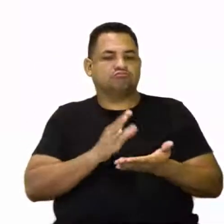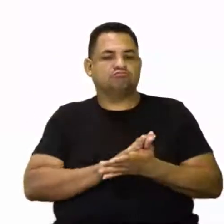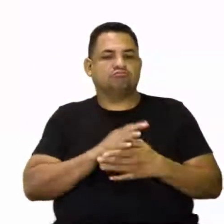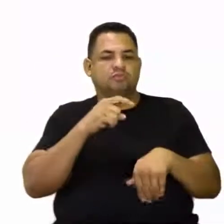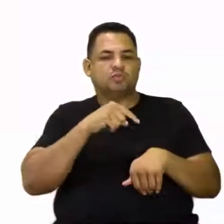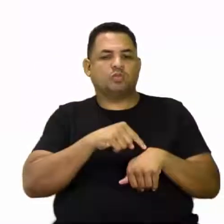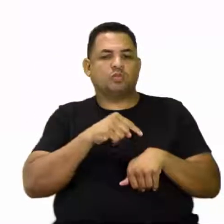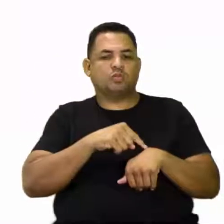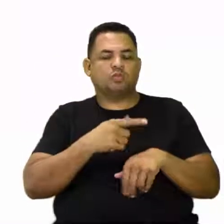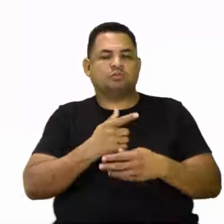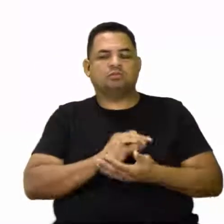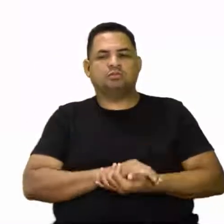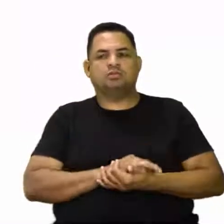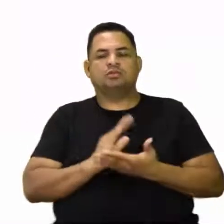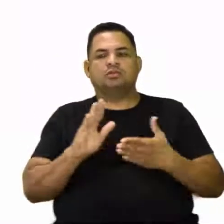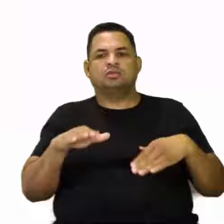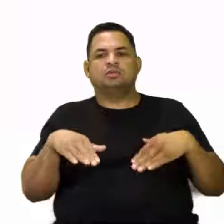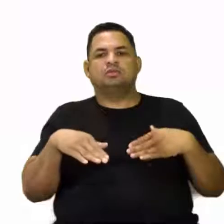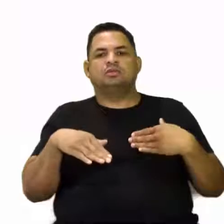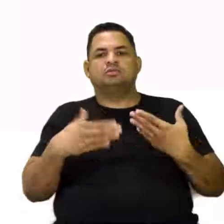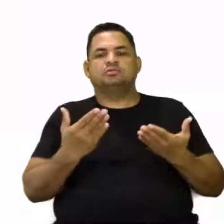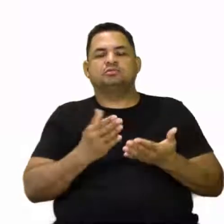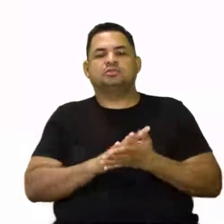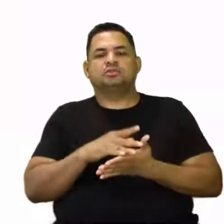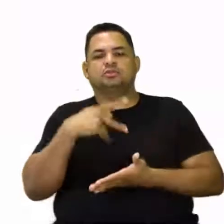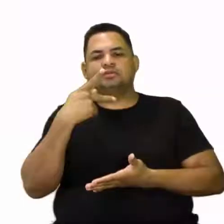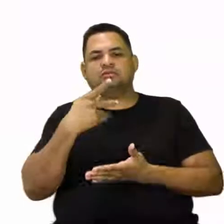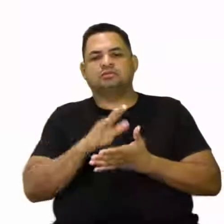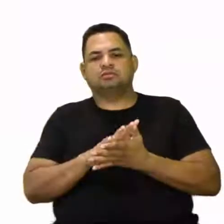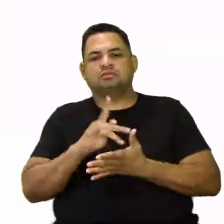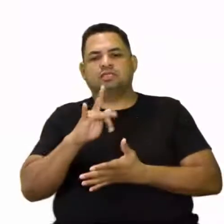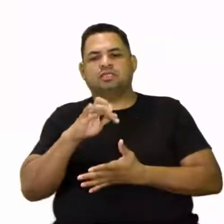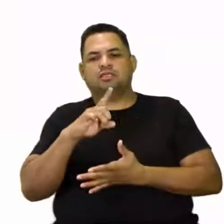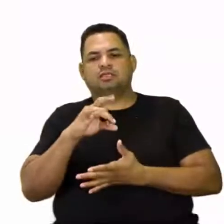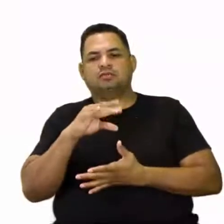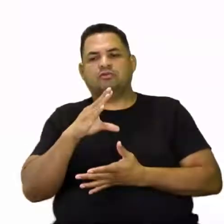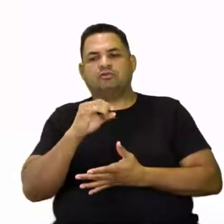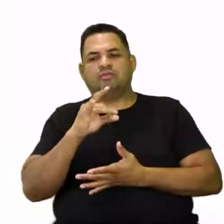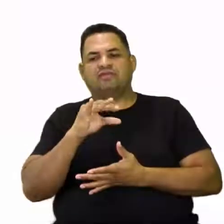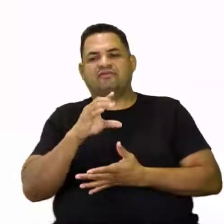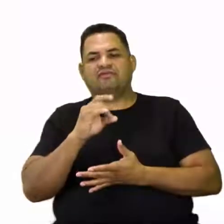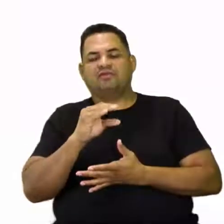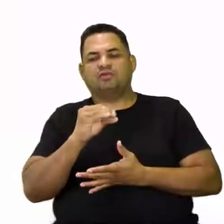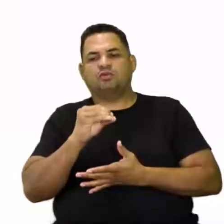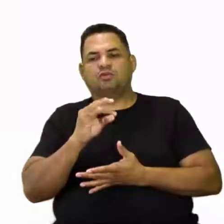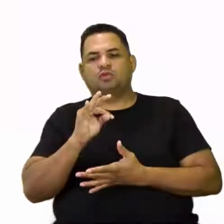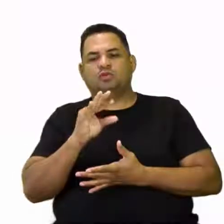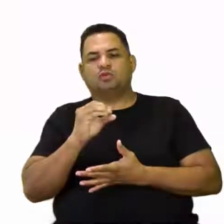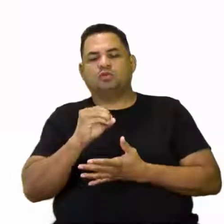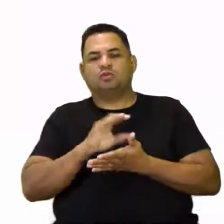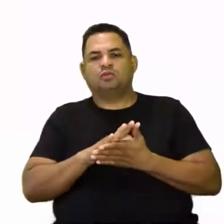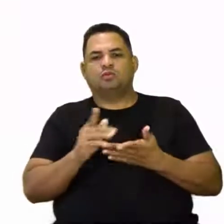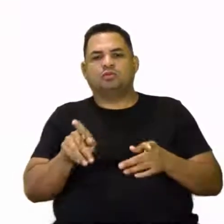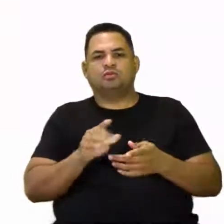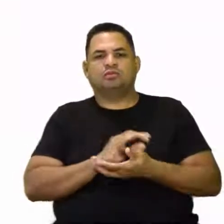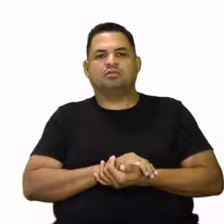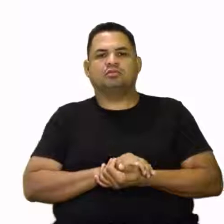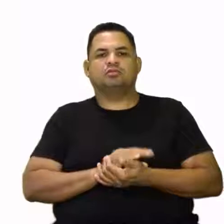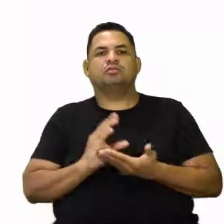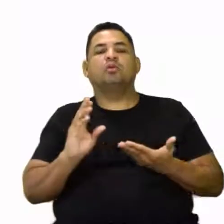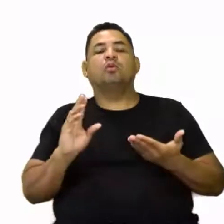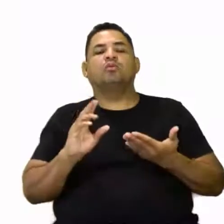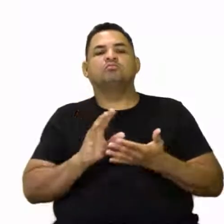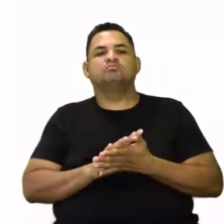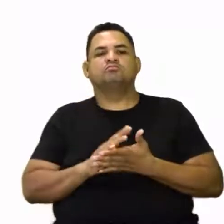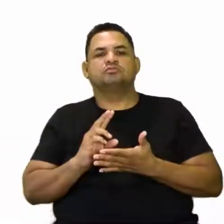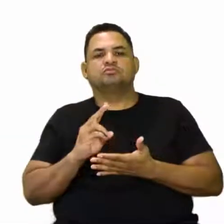daquela aula lá. Isso. Quando nós falamos do pretérito perfeito e do pretérito imperfeito. Agora, o outro gênero